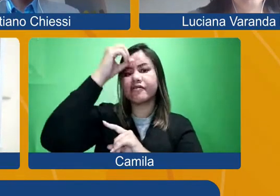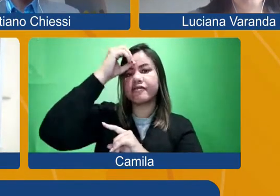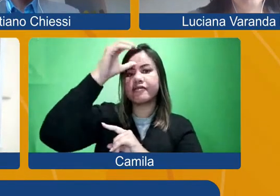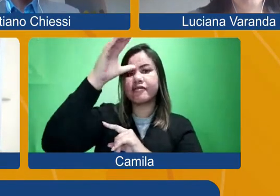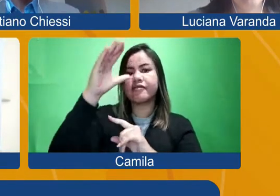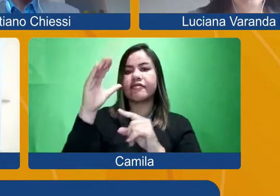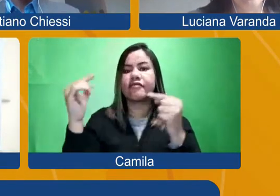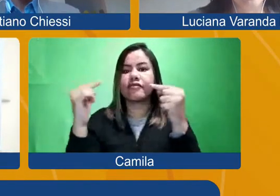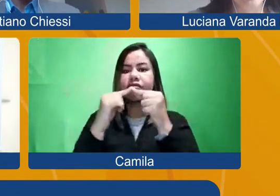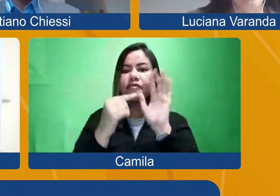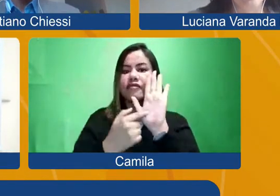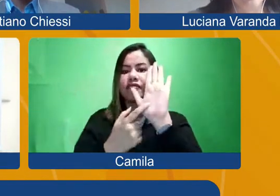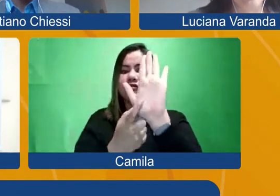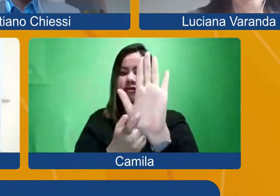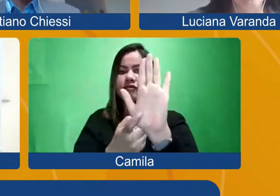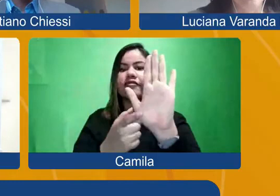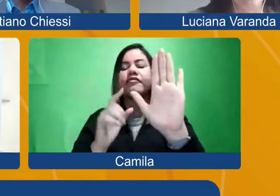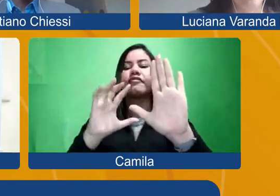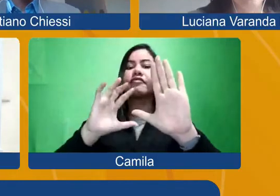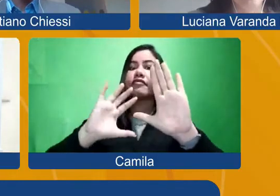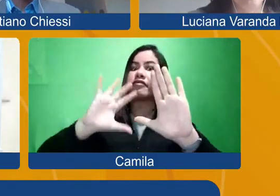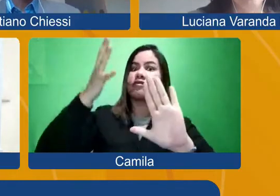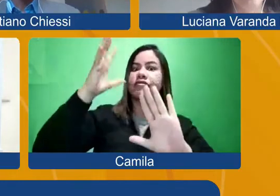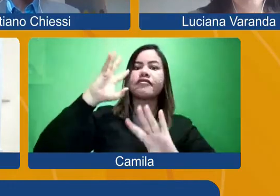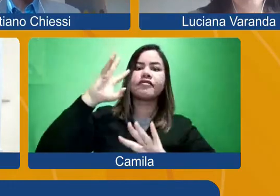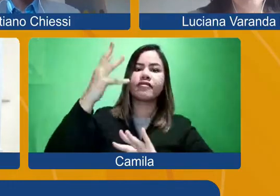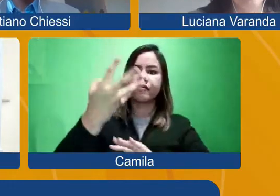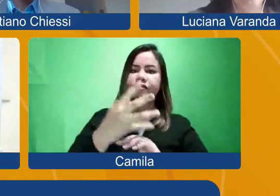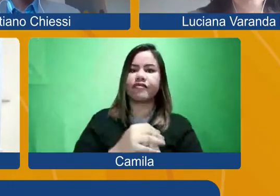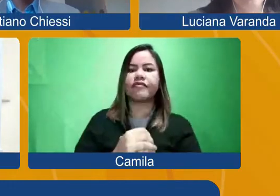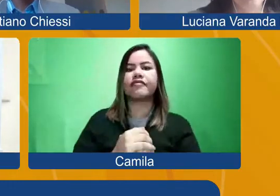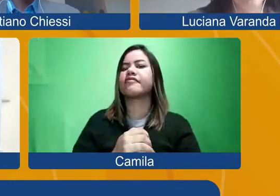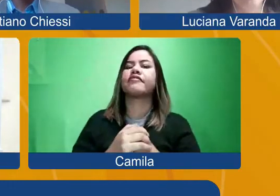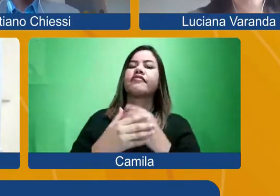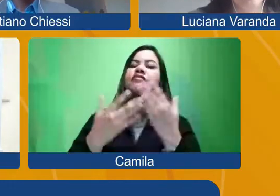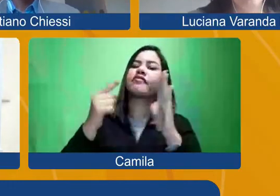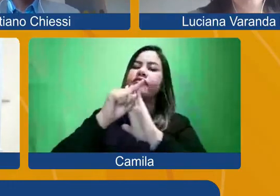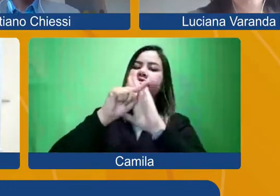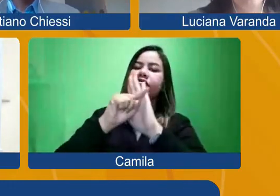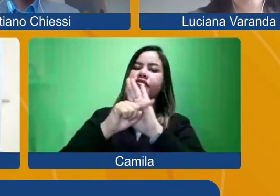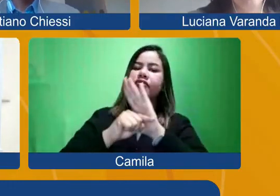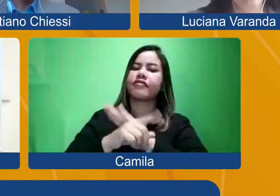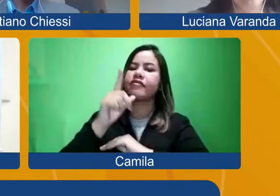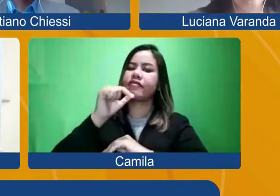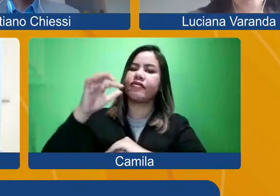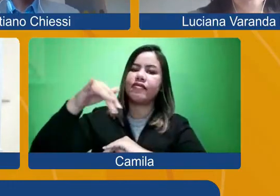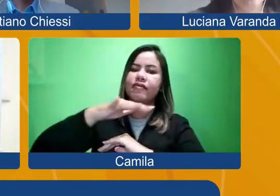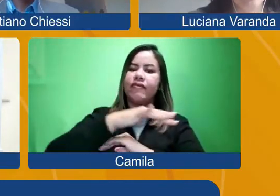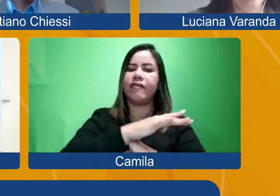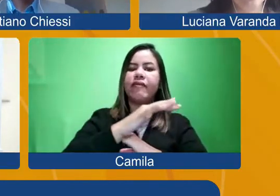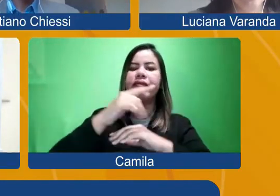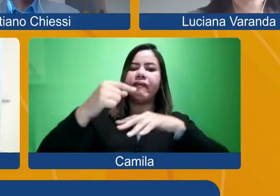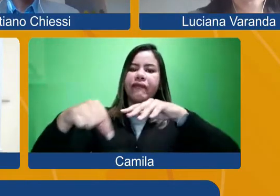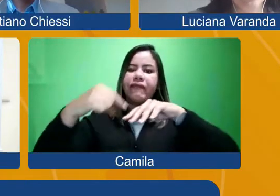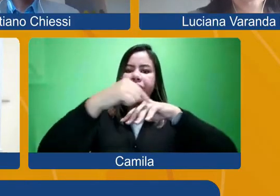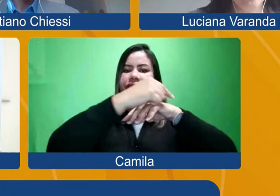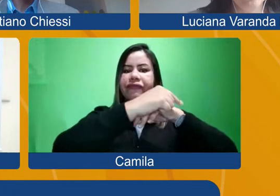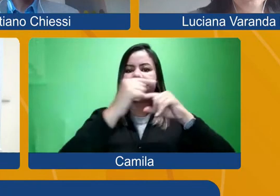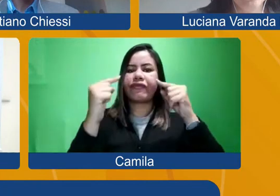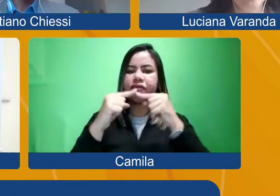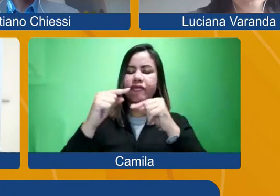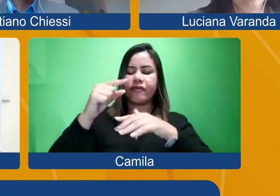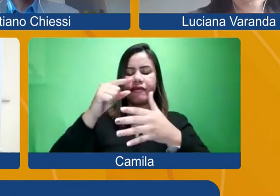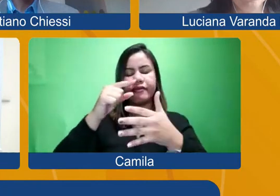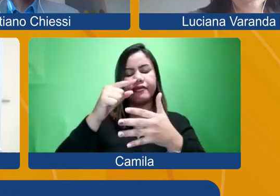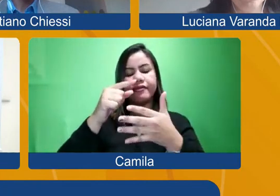e enfrentar as mudanças climáticas. Para tal, investiga sedimentos marinhos e continentais, como arquivos das condições ambientais